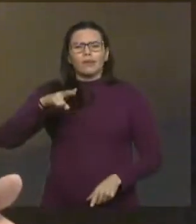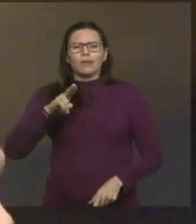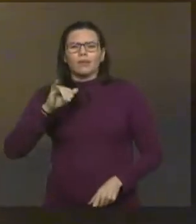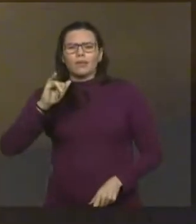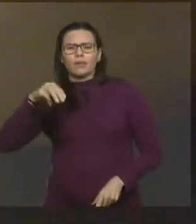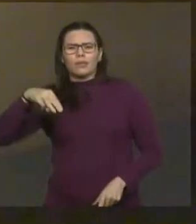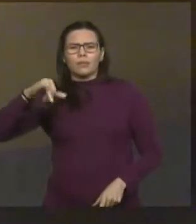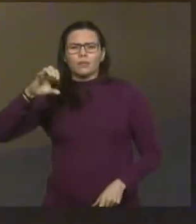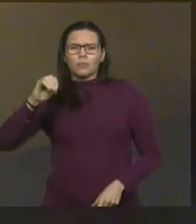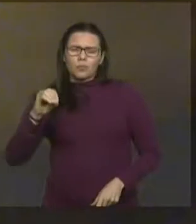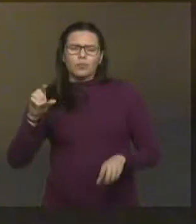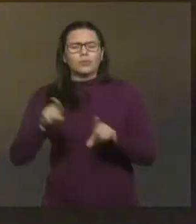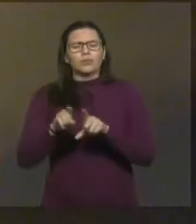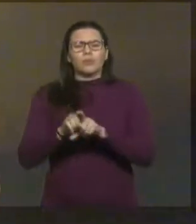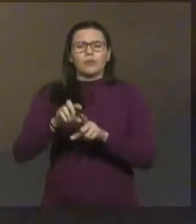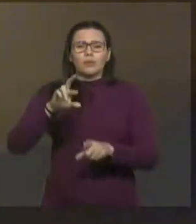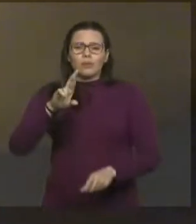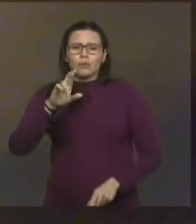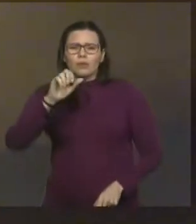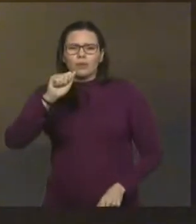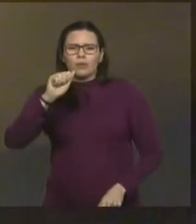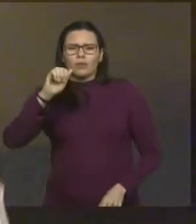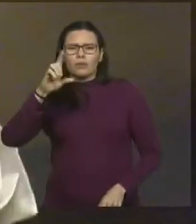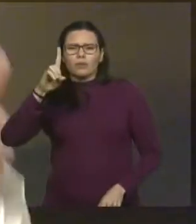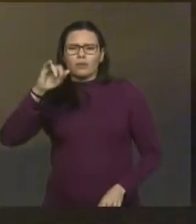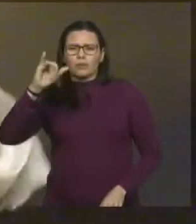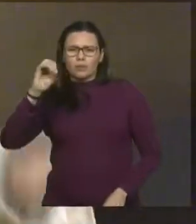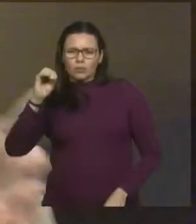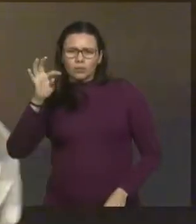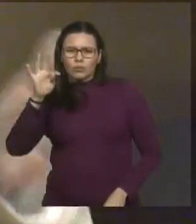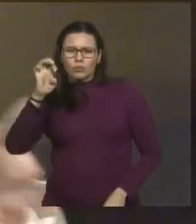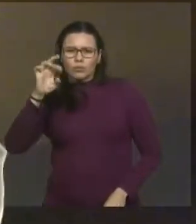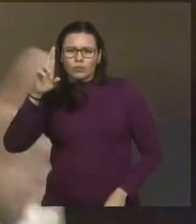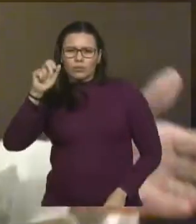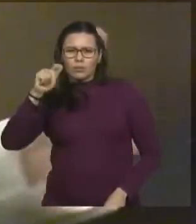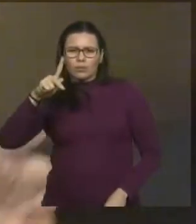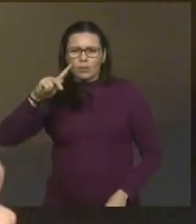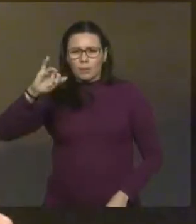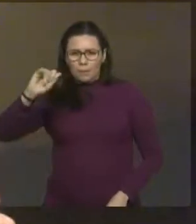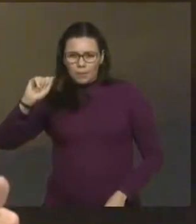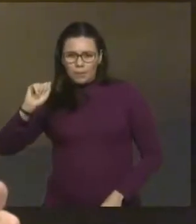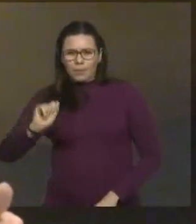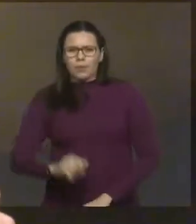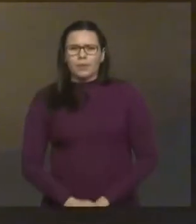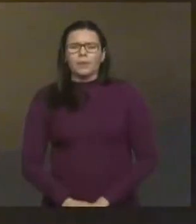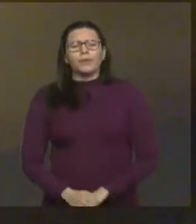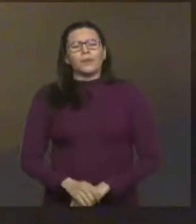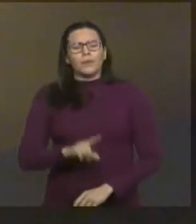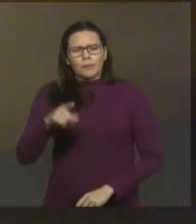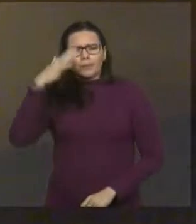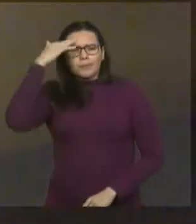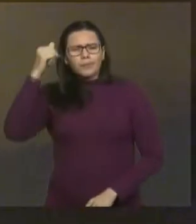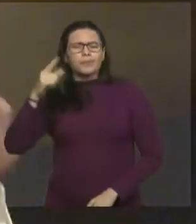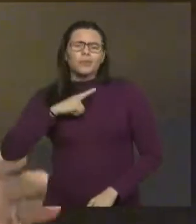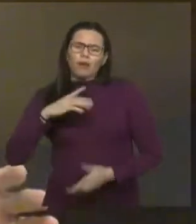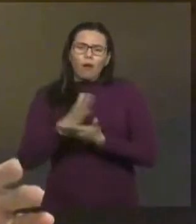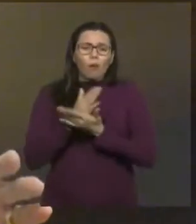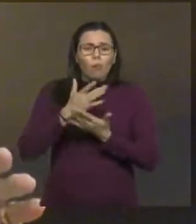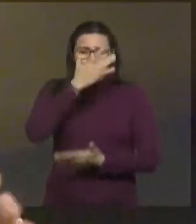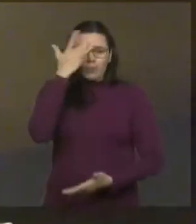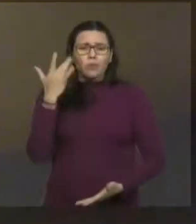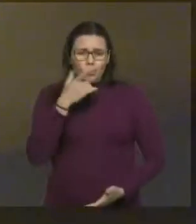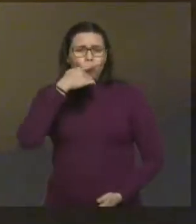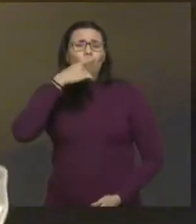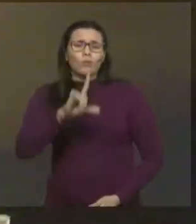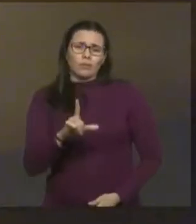radioterapia, hoje nós sabemos que tem muitas pessoas que têm cura, inclusive total, do seu câncer. Então, o mundo não acabou,